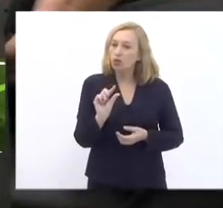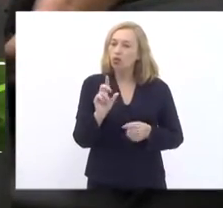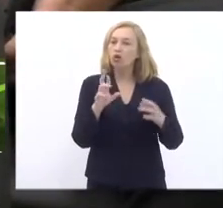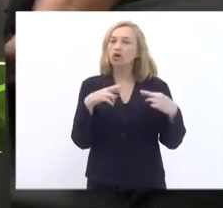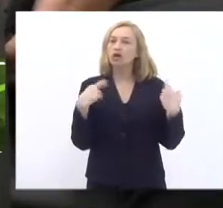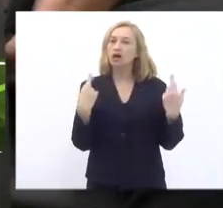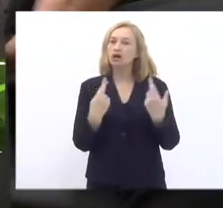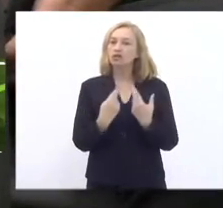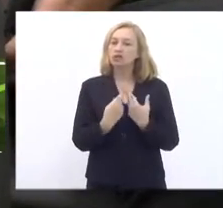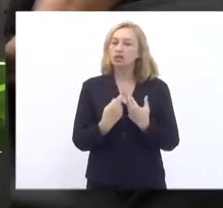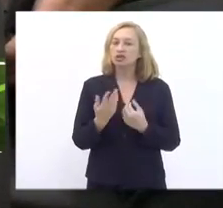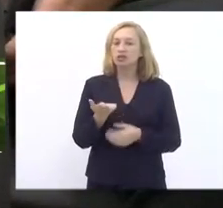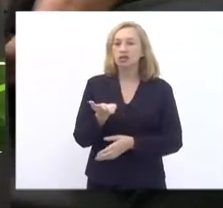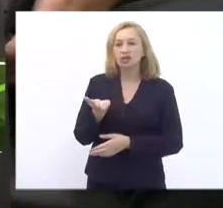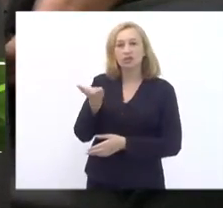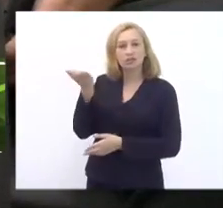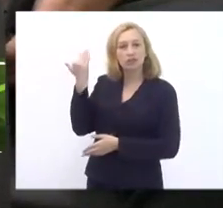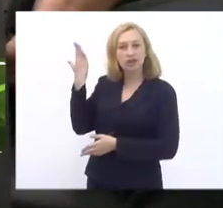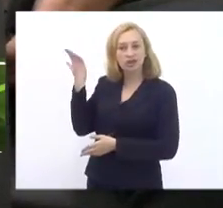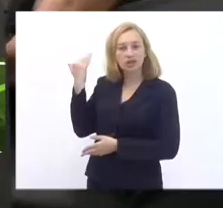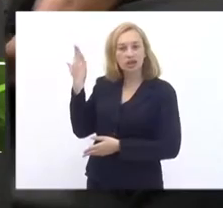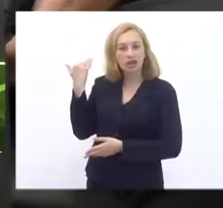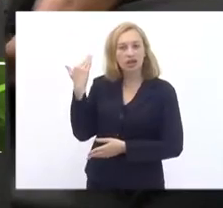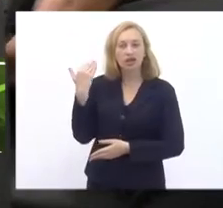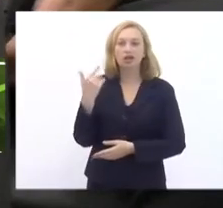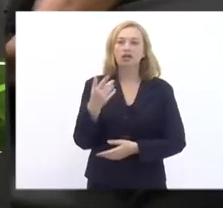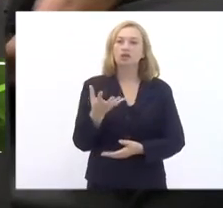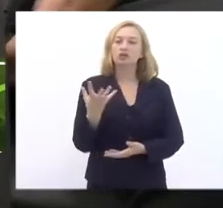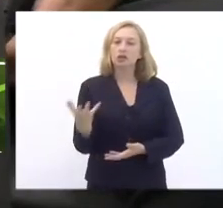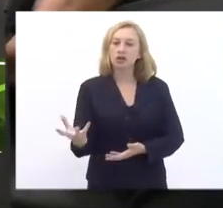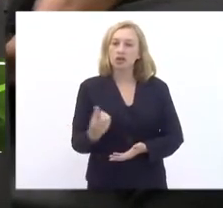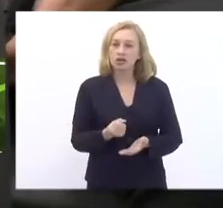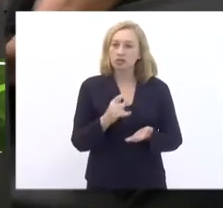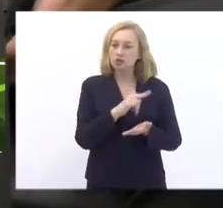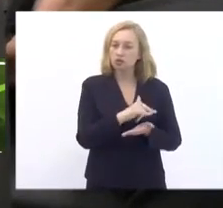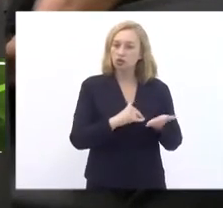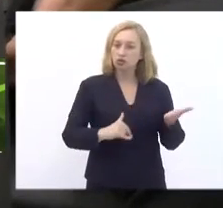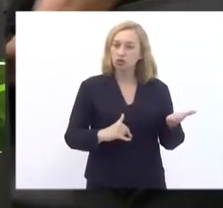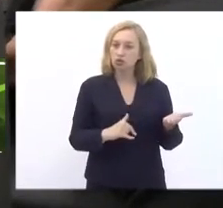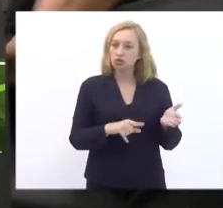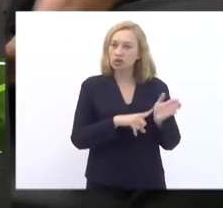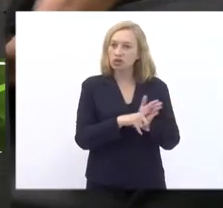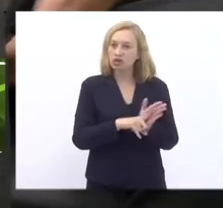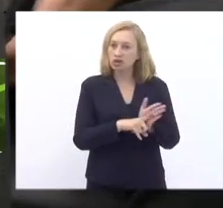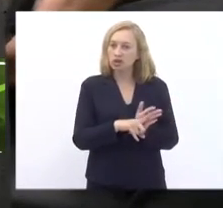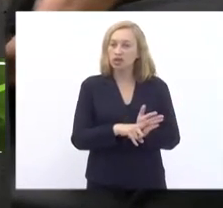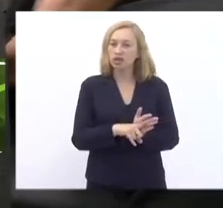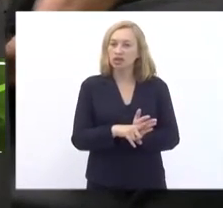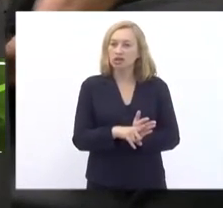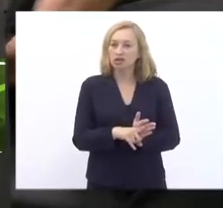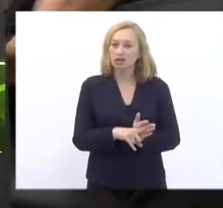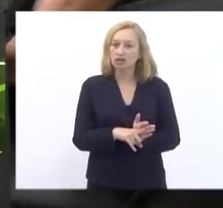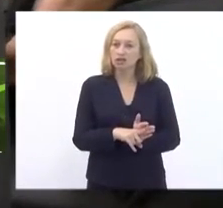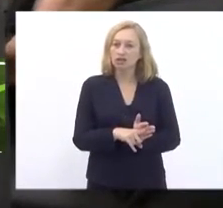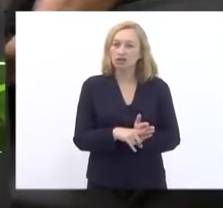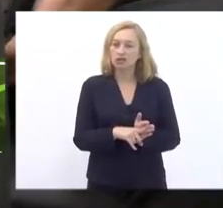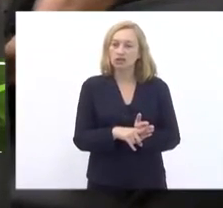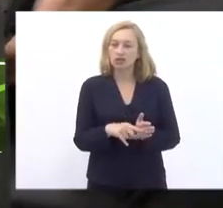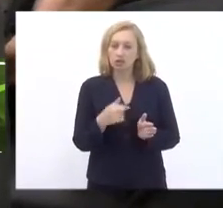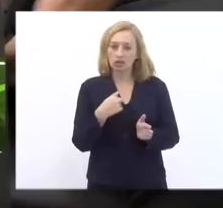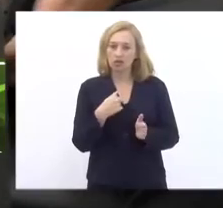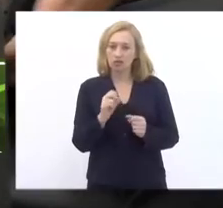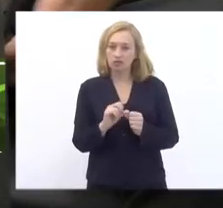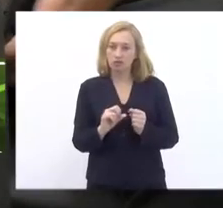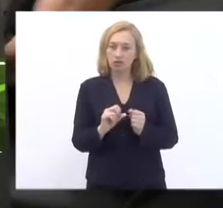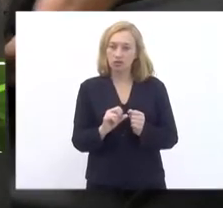audiência da semana passada. Porque, quando recebi os documentos, a análise que fiz, e foi, sem